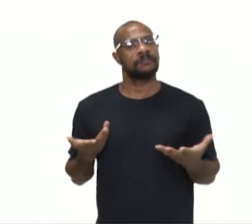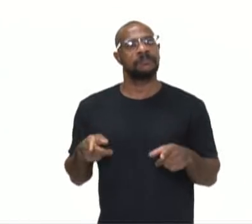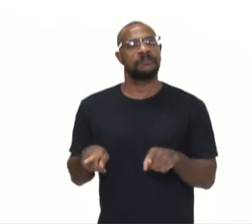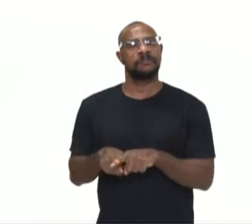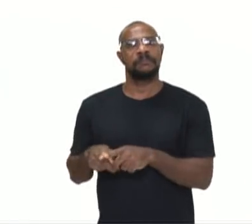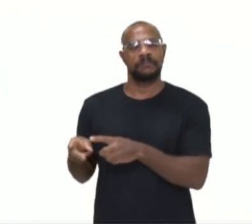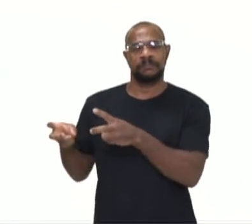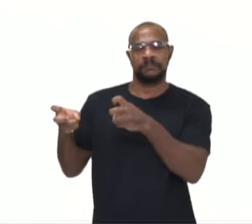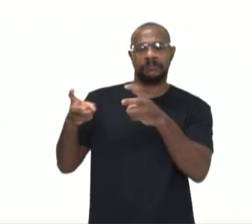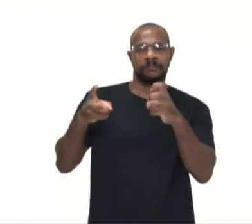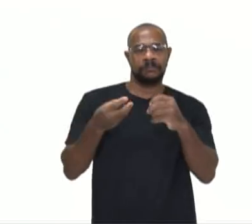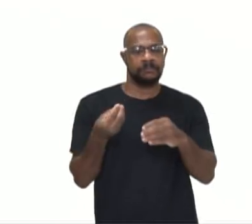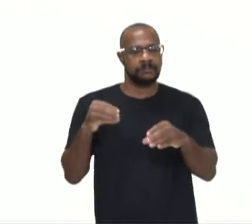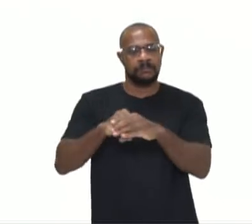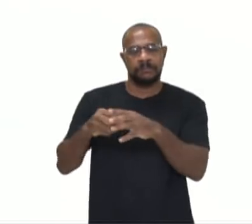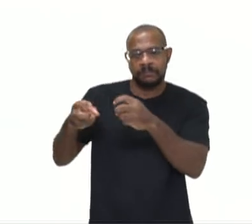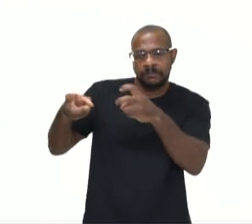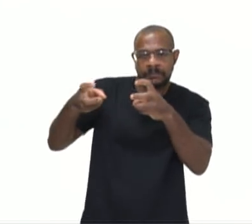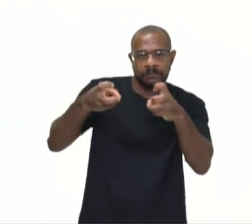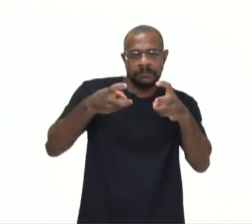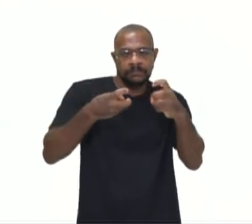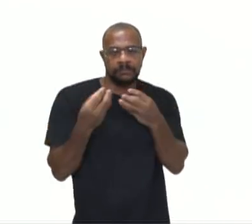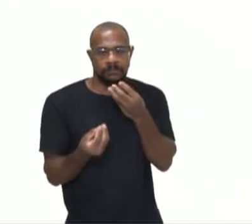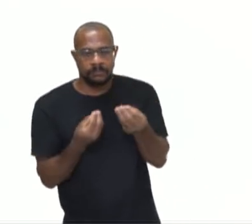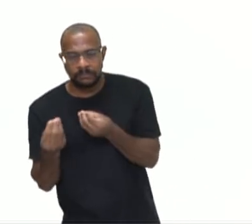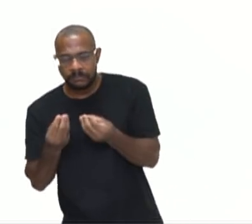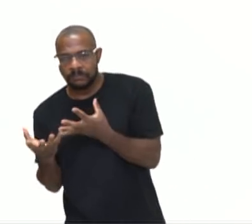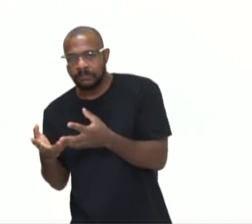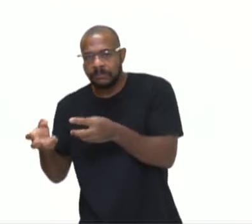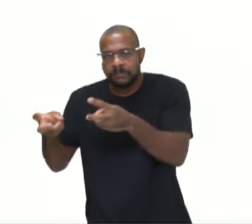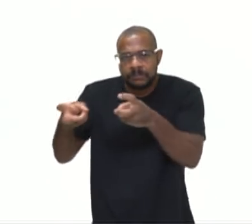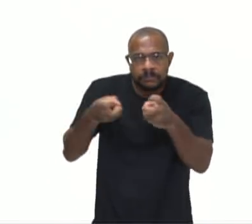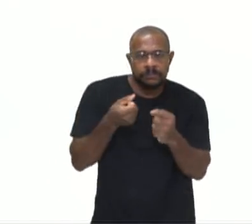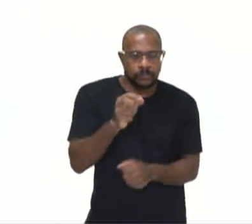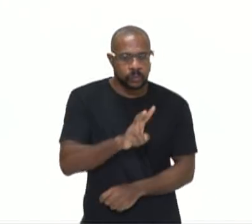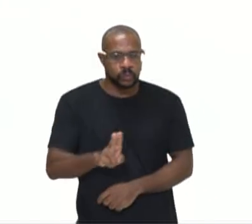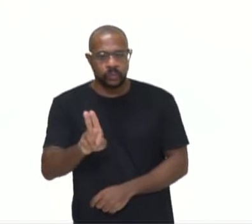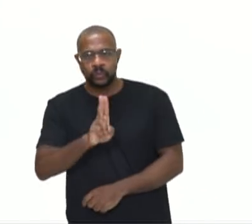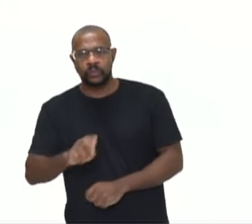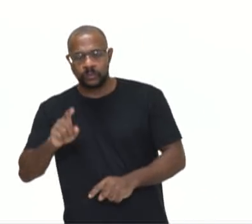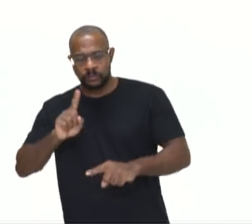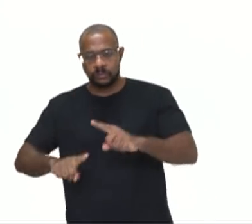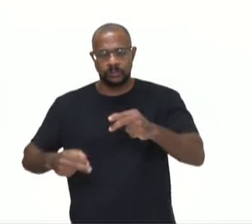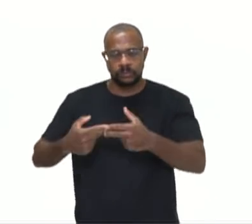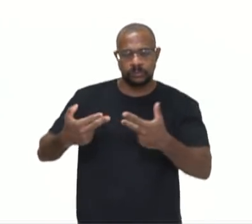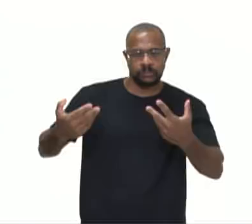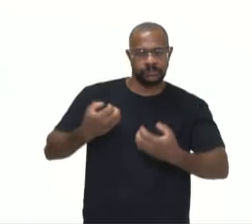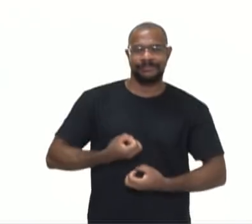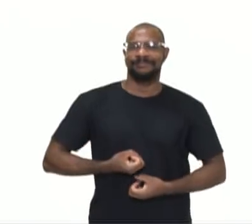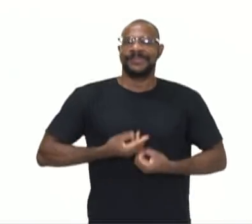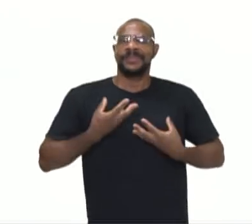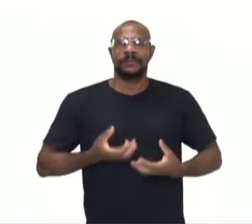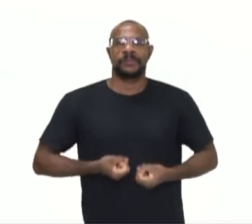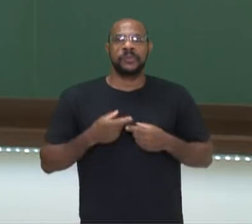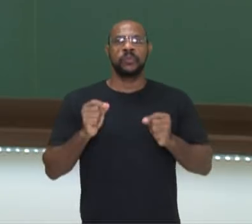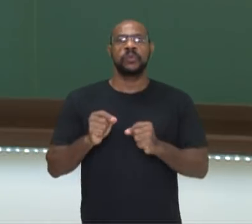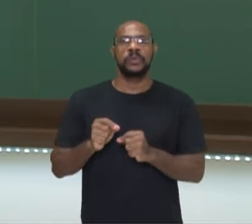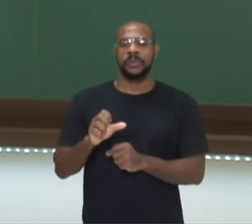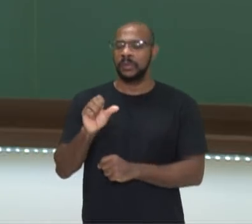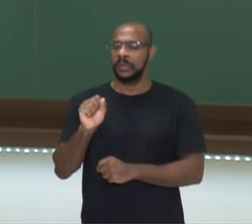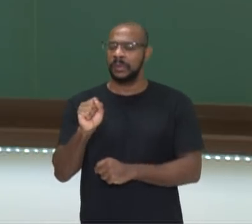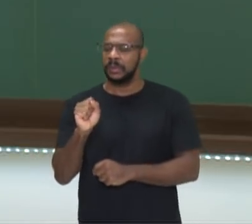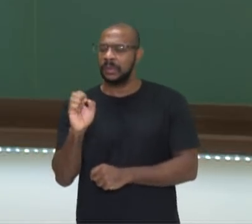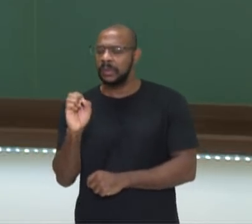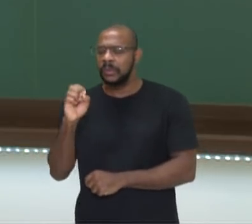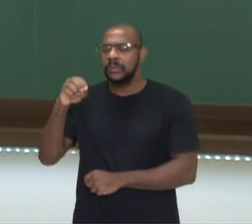interpretar em poemas efeitos produzidos pelo uso de recursos expressivos sonoros. O que é